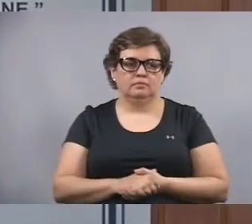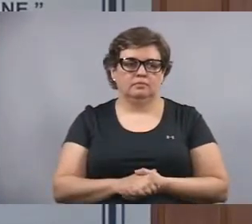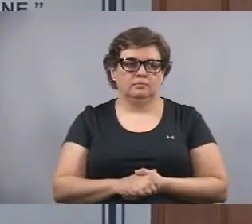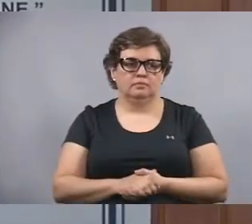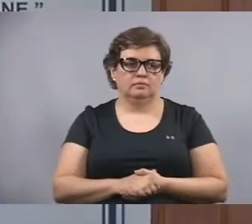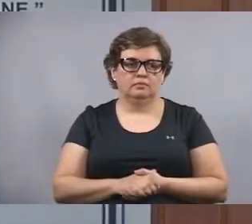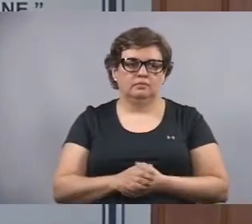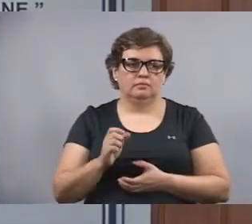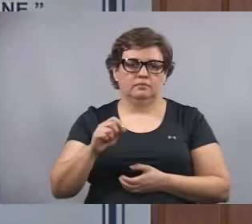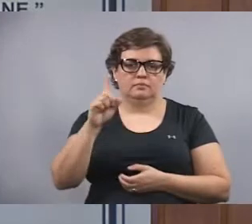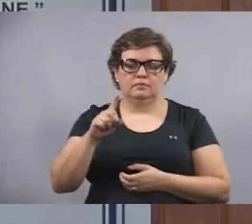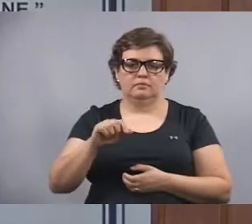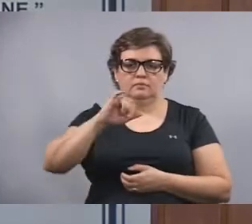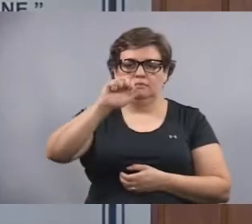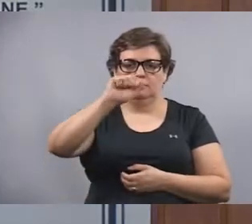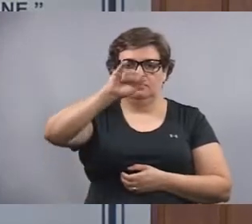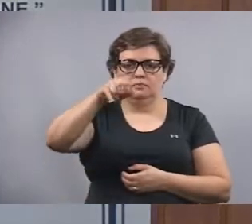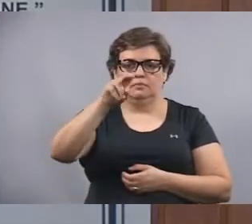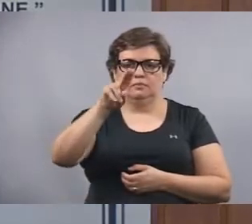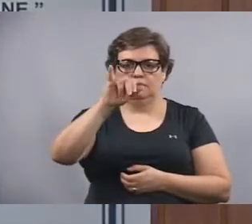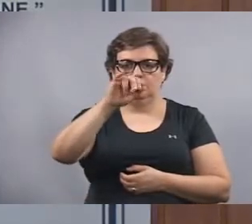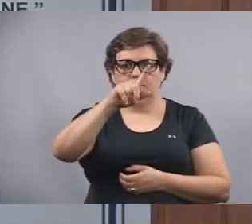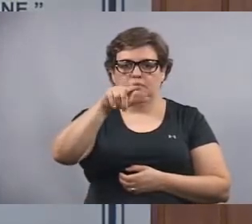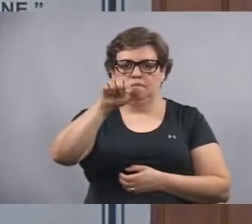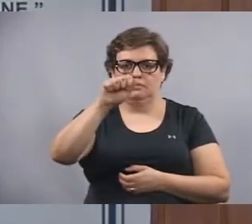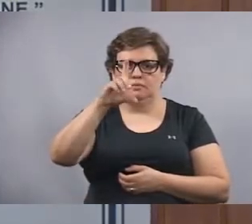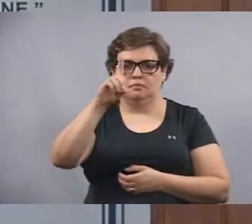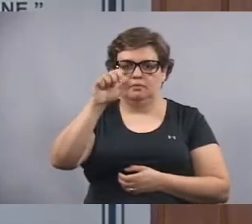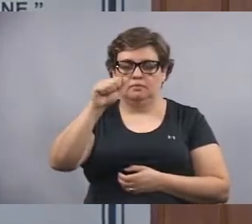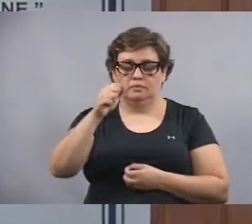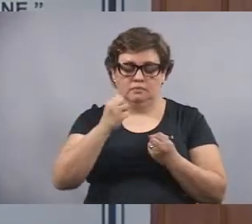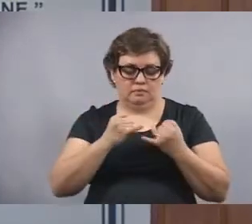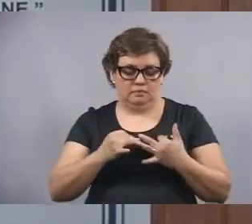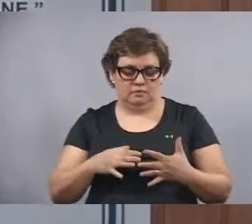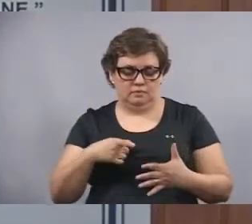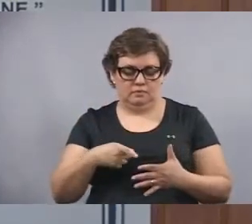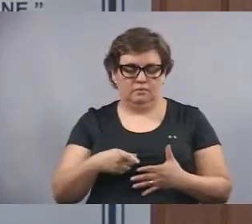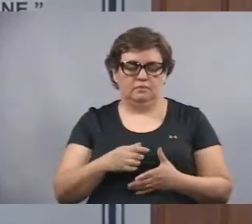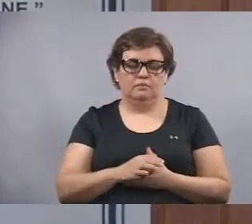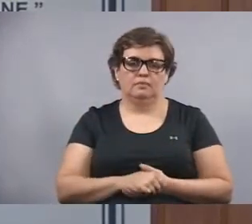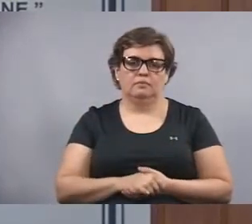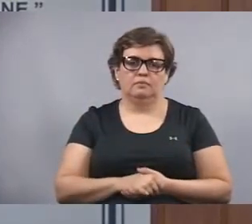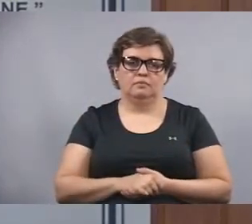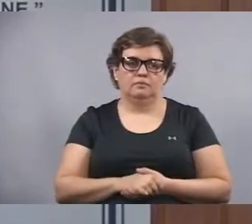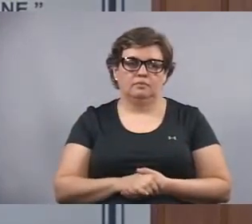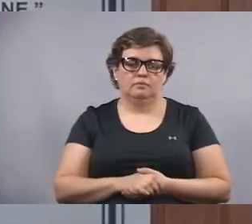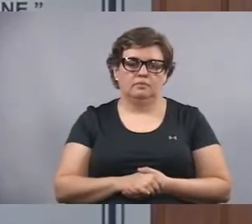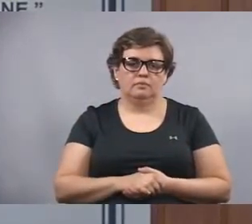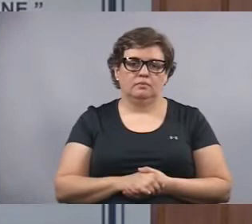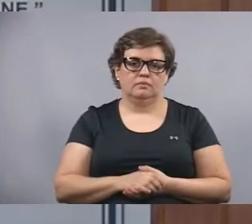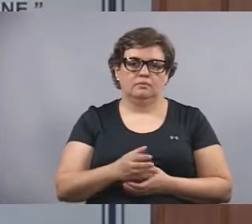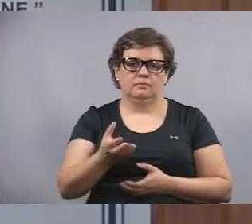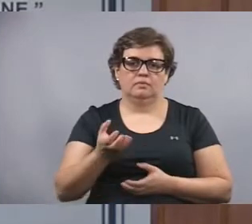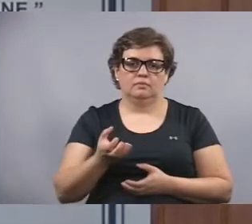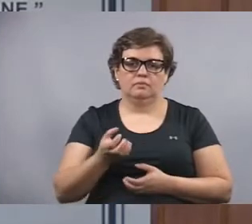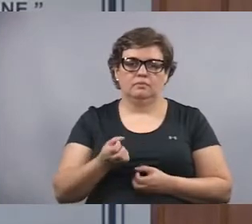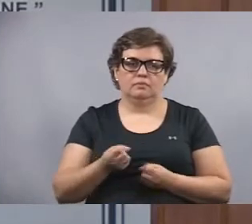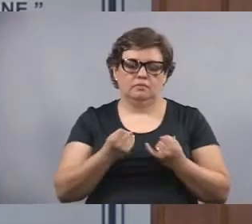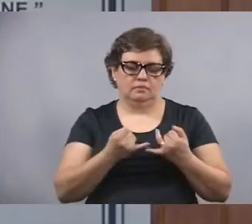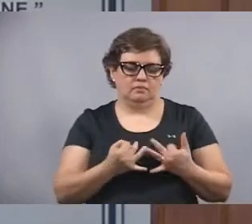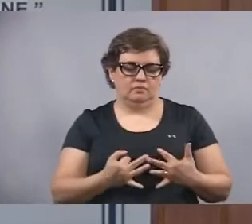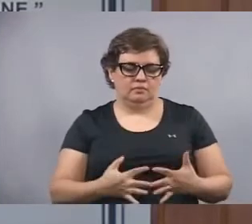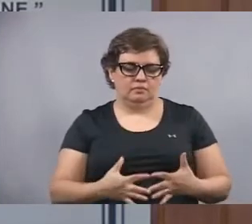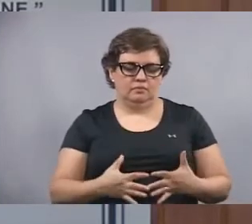que, aliás, foi ajuizada pelo próprio prefeito, está claro aqui, ajuizado pelo prefeito de Marília, visando a declaração